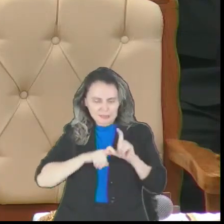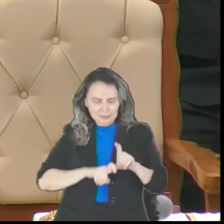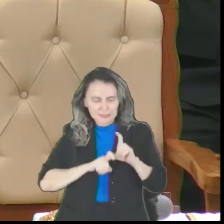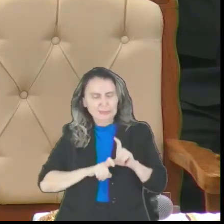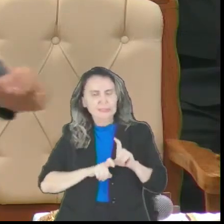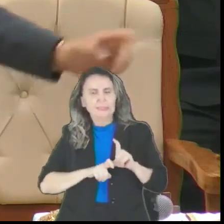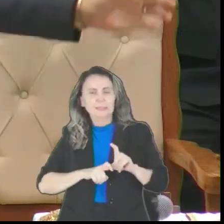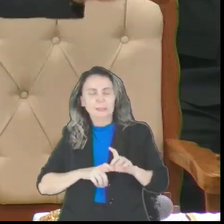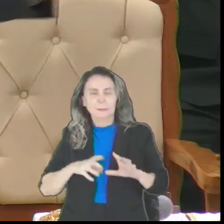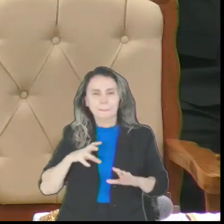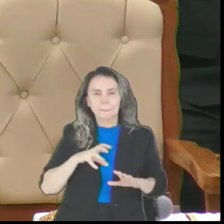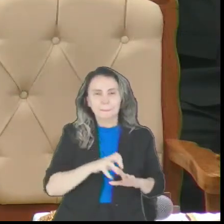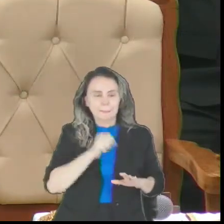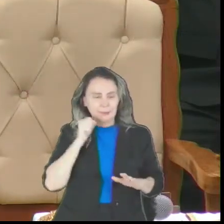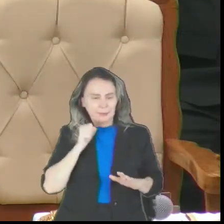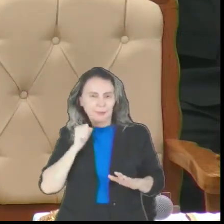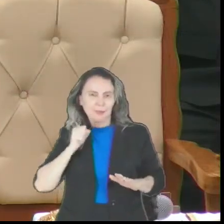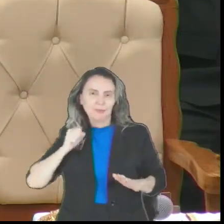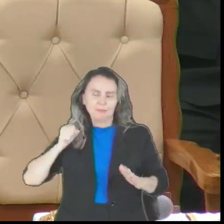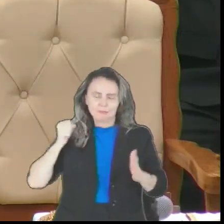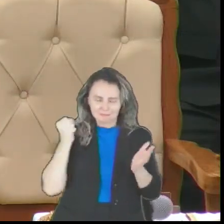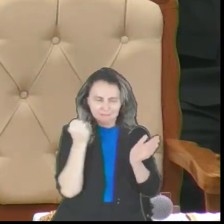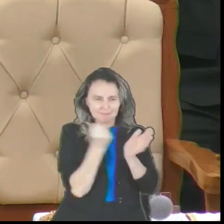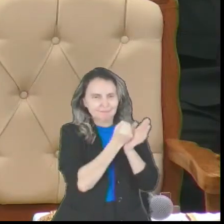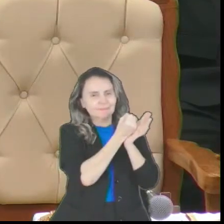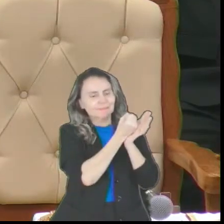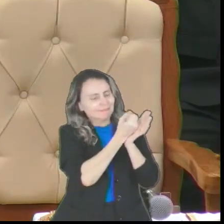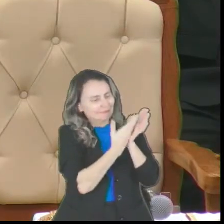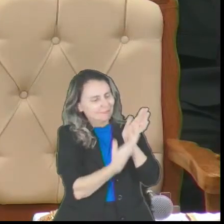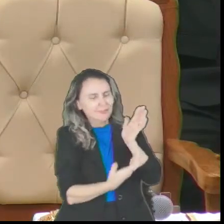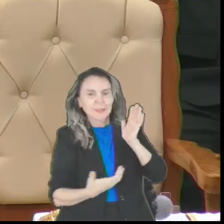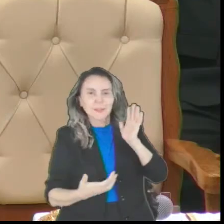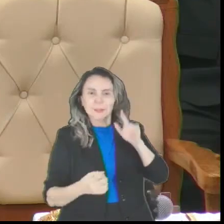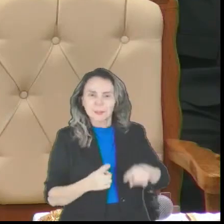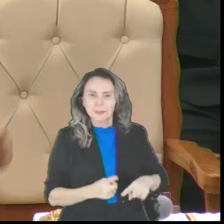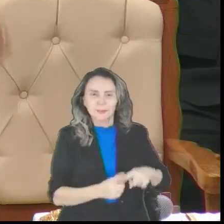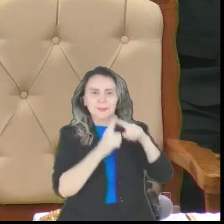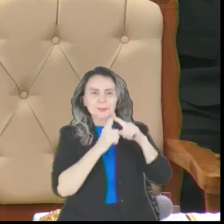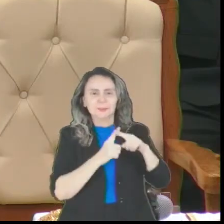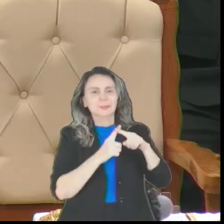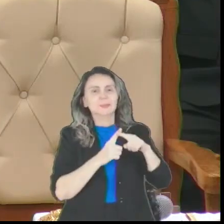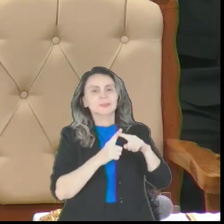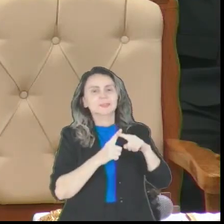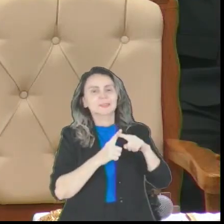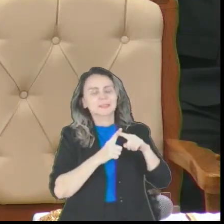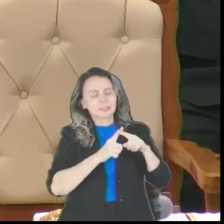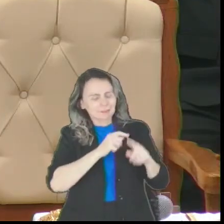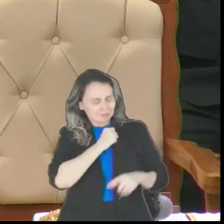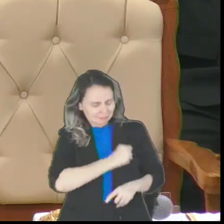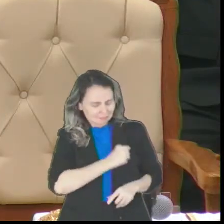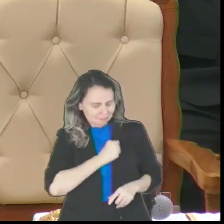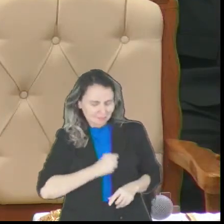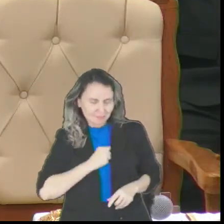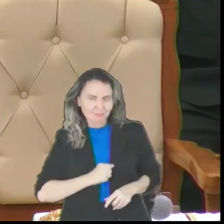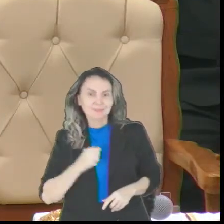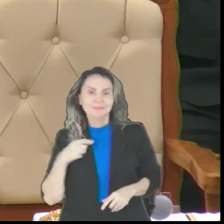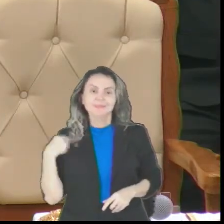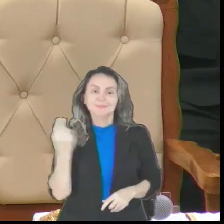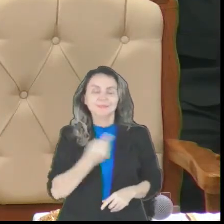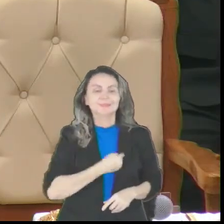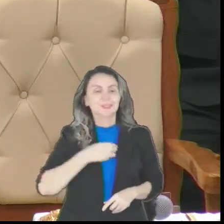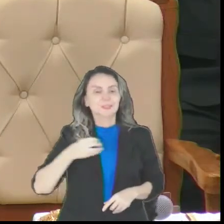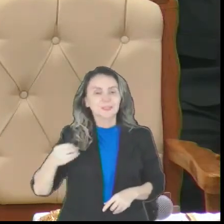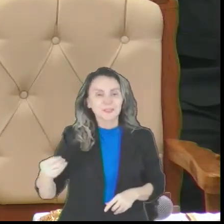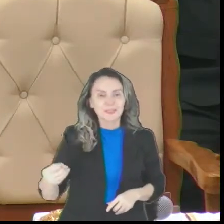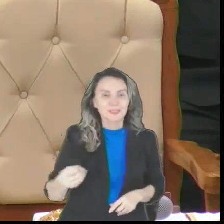na cruz, apagou nossos pecados, nos fez uma nova criatura, e nós estamos aqui glorificando o seu nome.